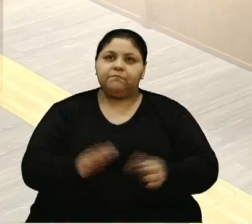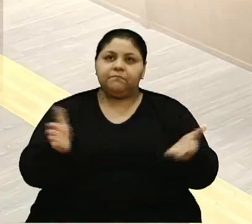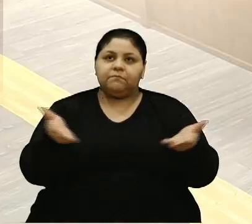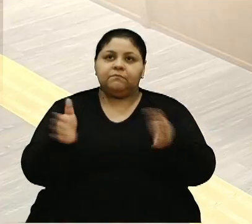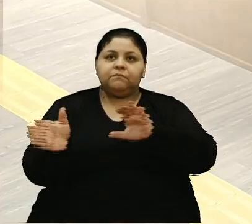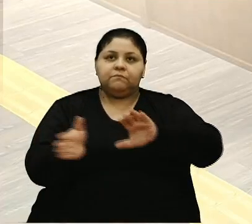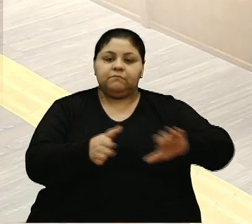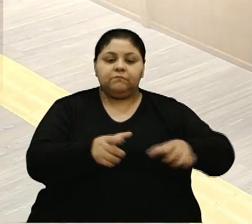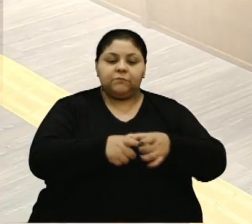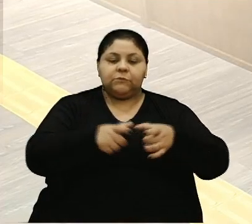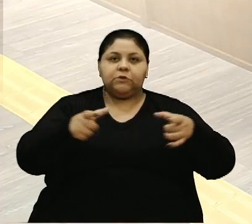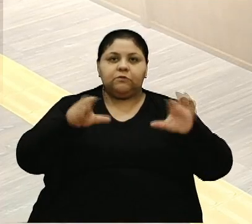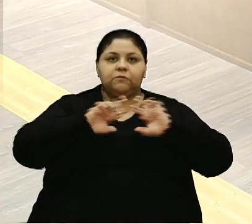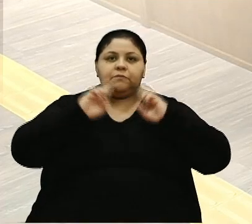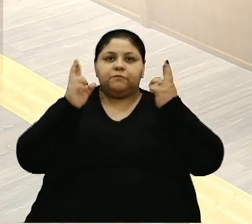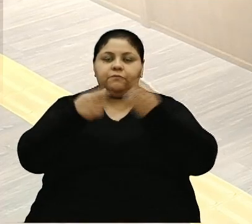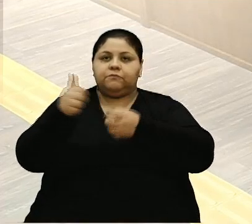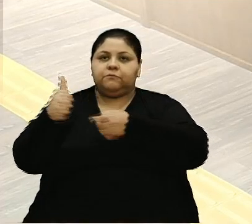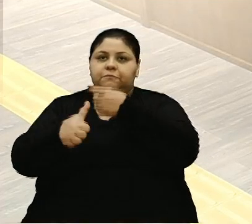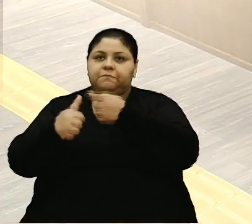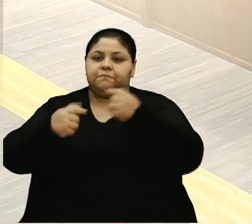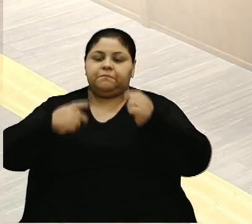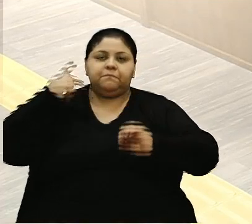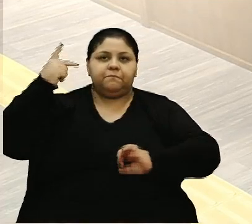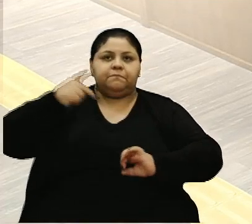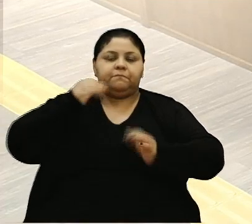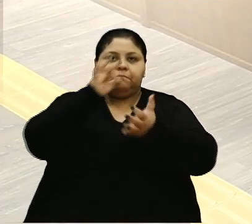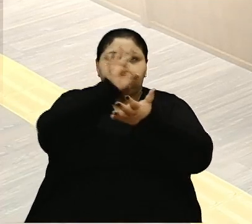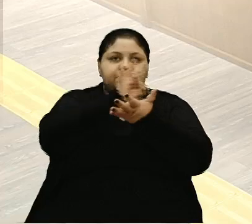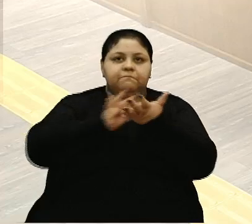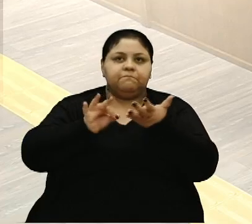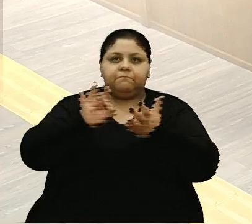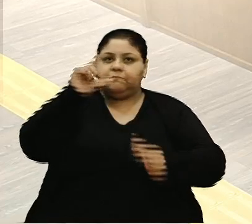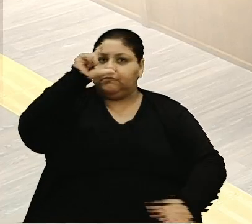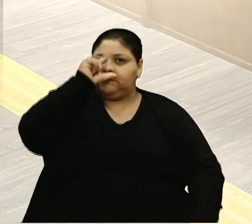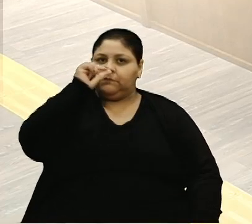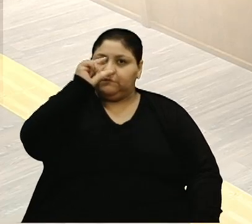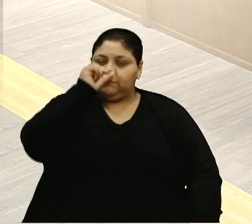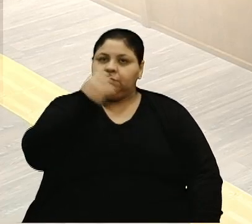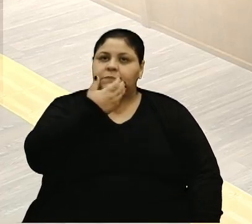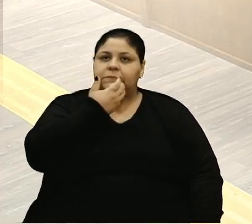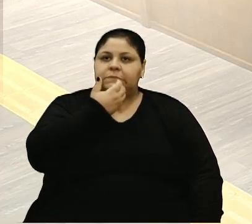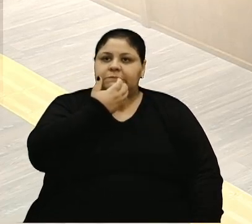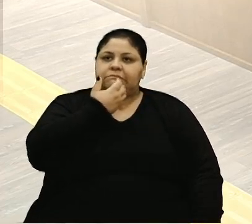Vamos ao grande expediente. Primeiro vereador inscrito, vereador Sandro Fantinel.